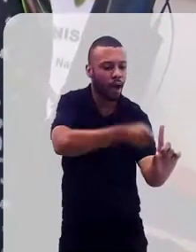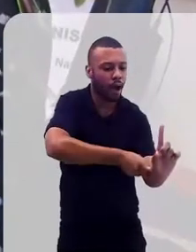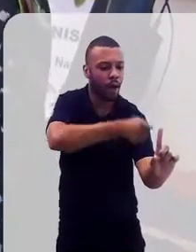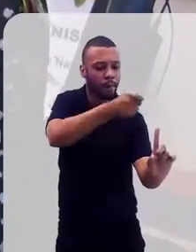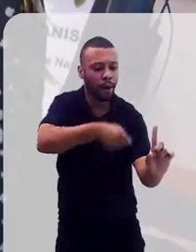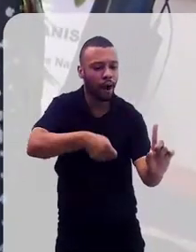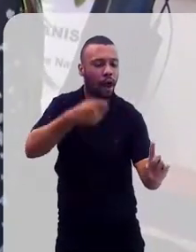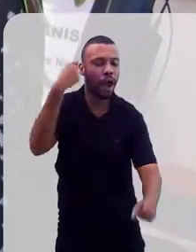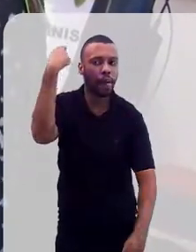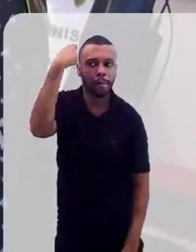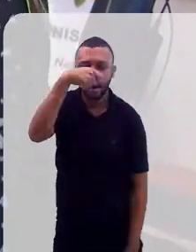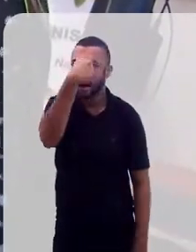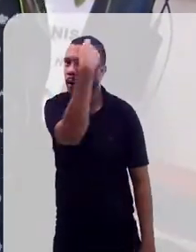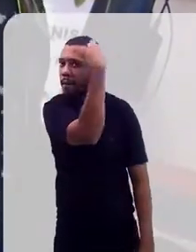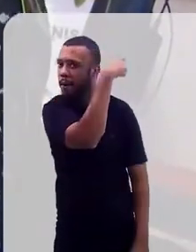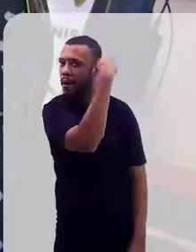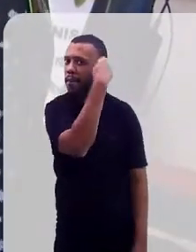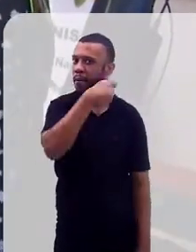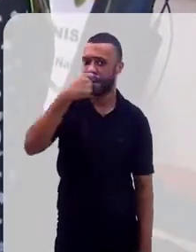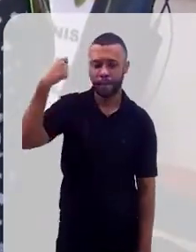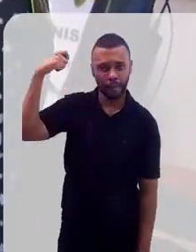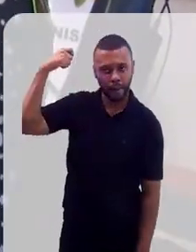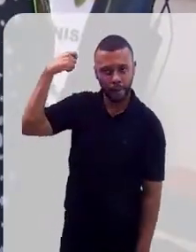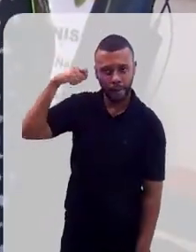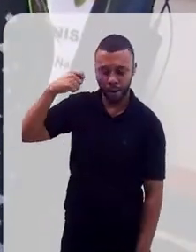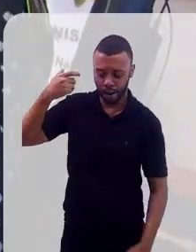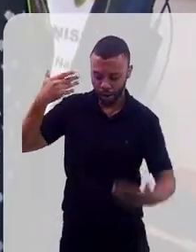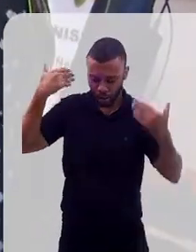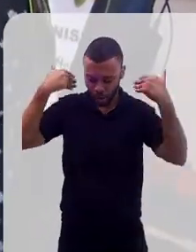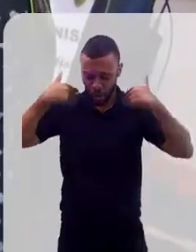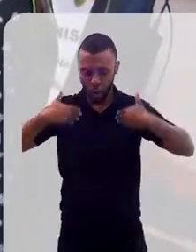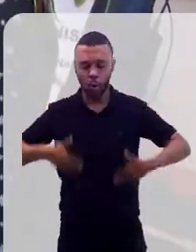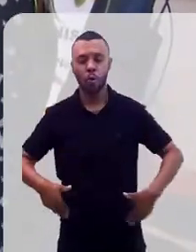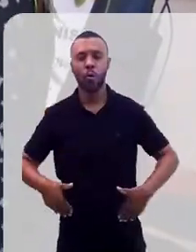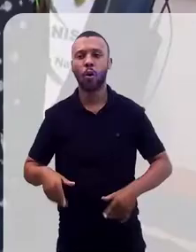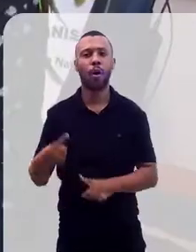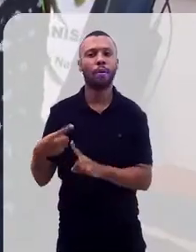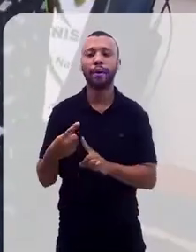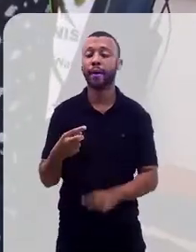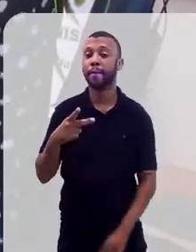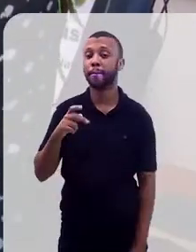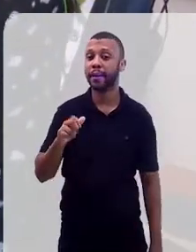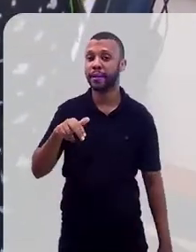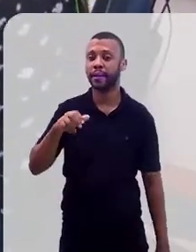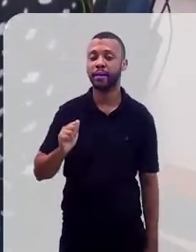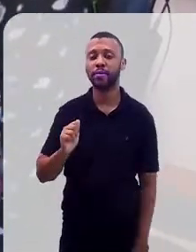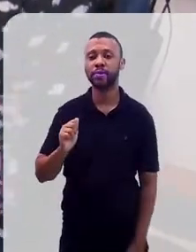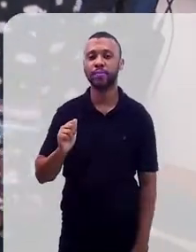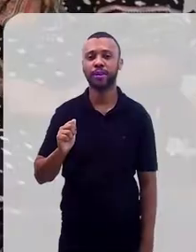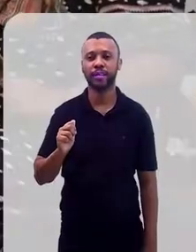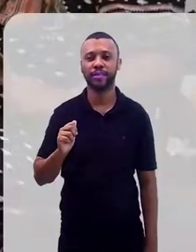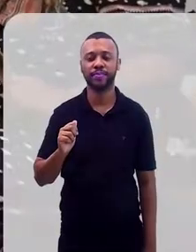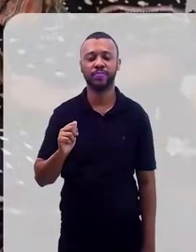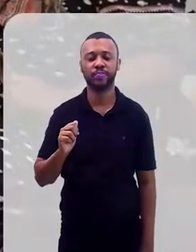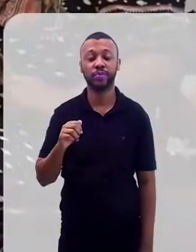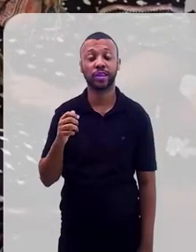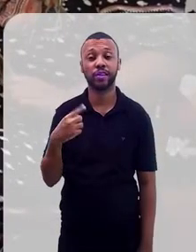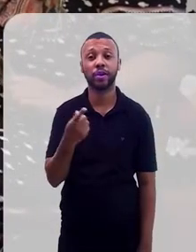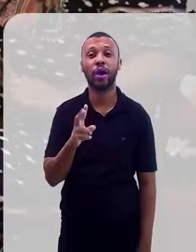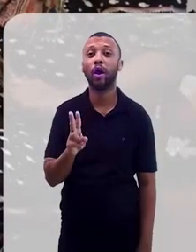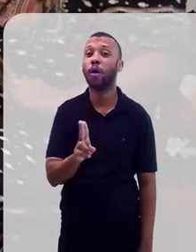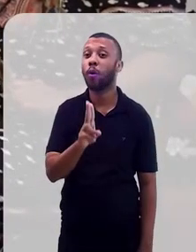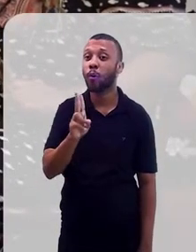seu corpo, a sua aura com isso, né? Ou o seu corpo inteiro. Por que penas, né?